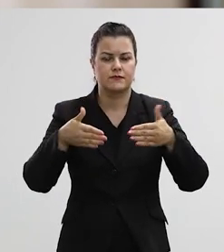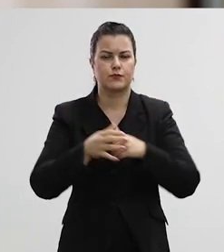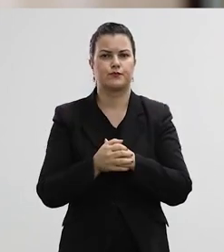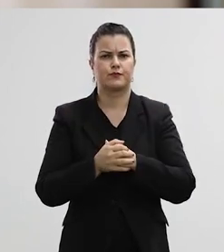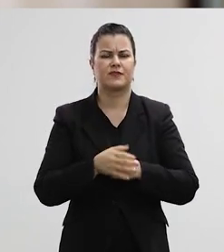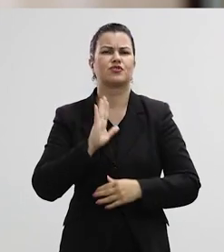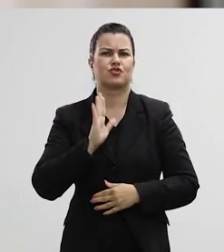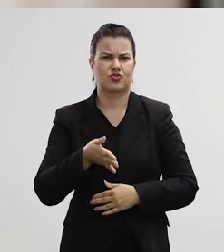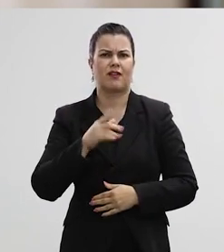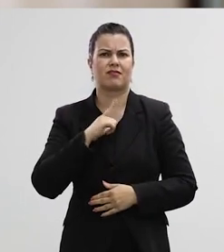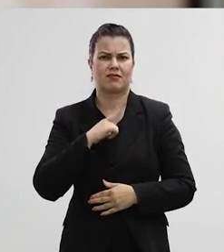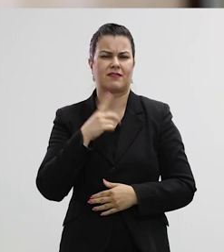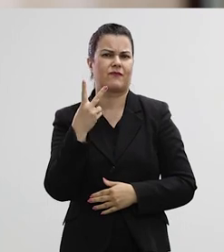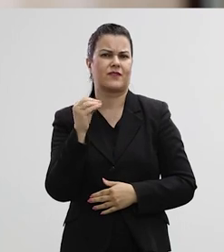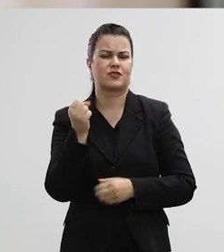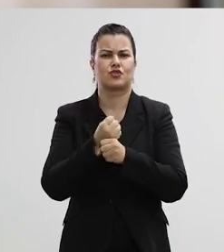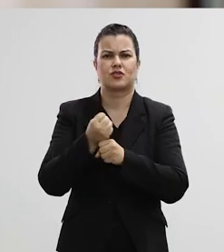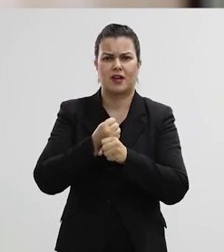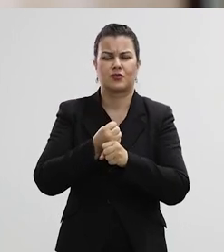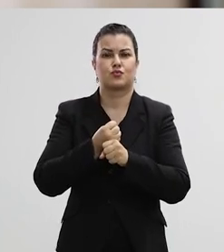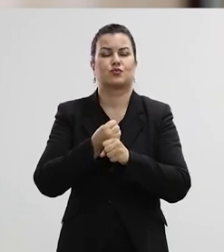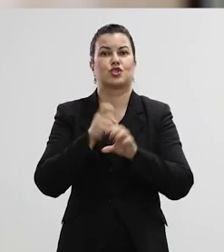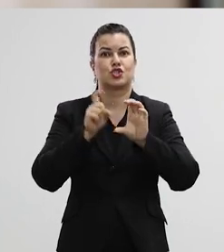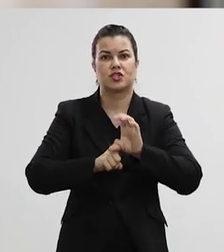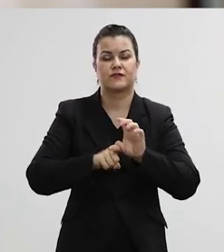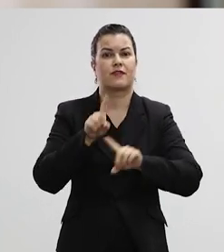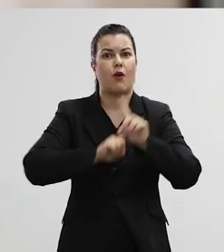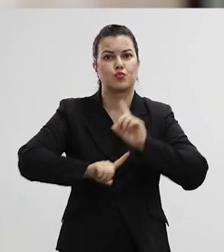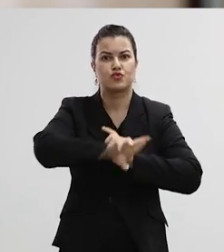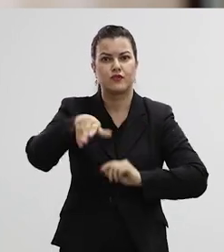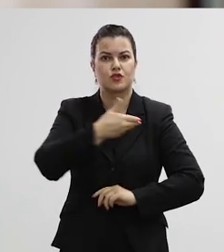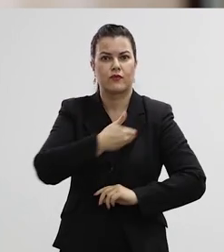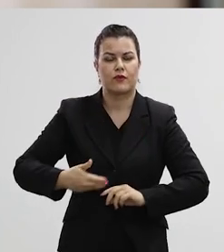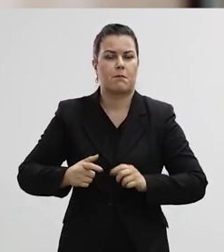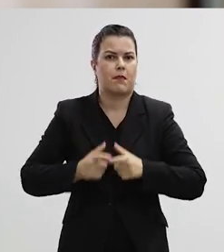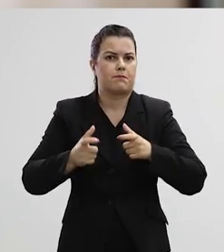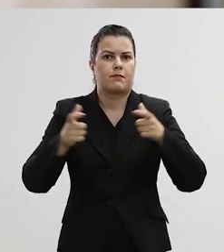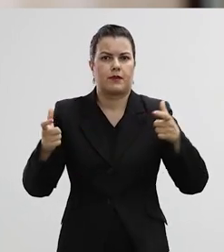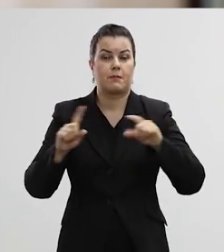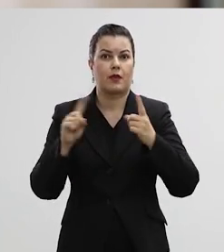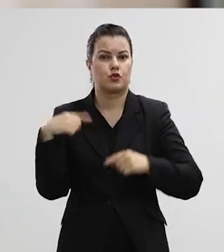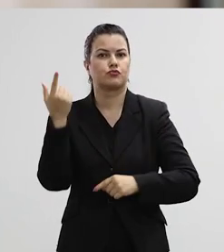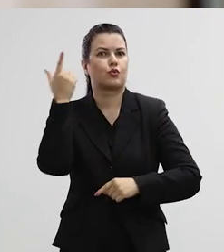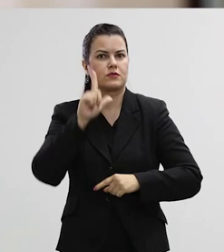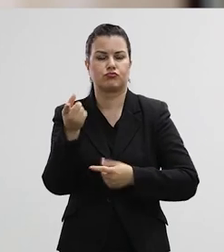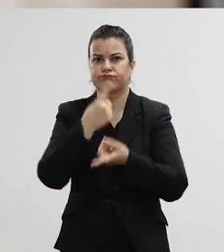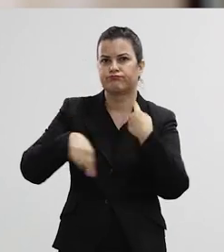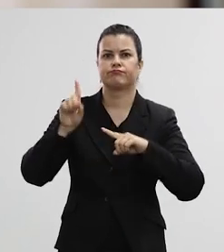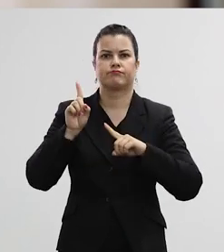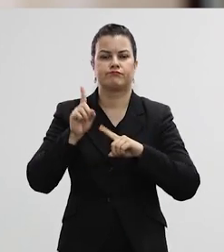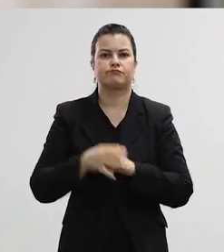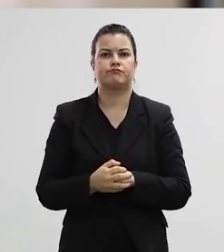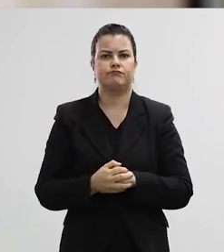finalidade específica e as últimas duas décadas essa dívida permanentemente cresceu nos diferentes períodos de governo mas